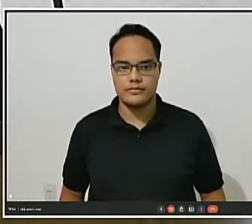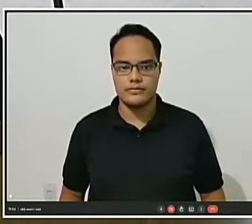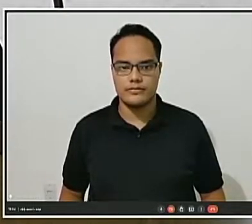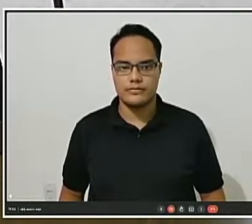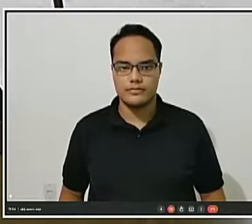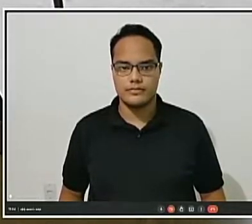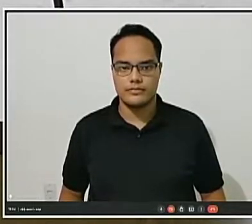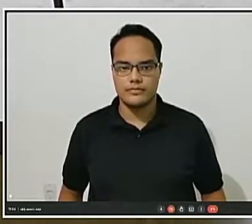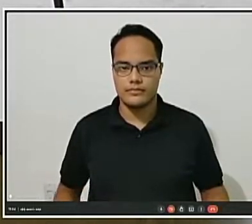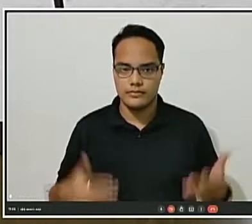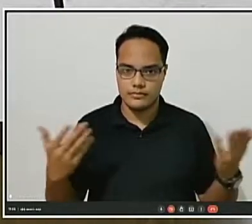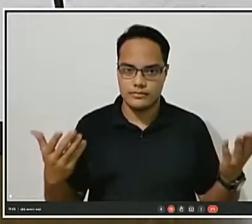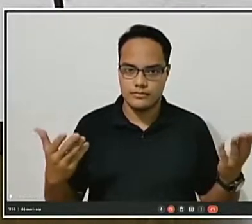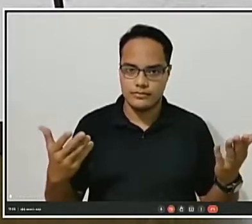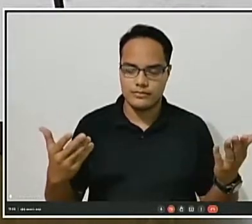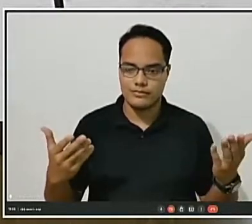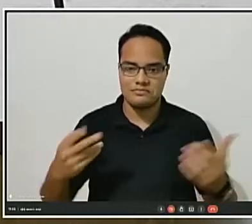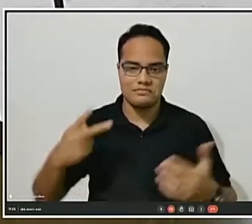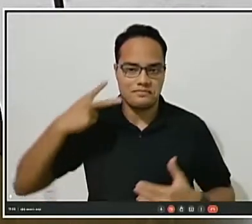Senhores